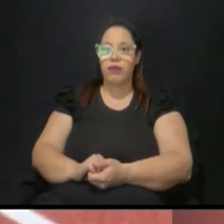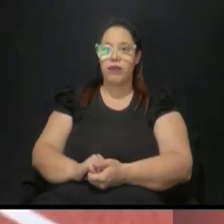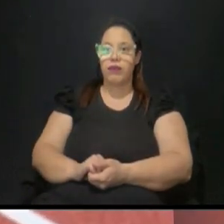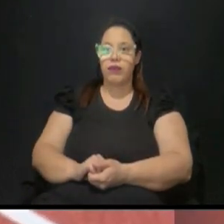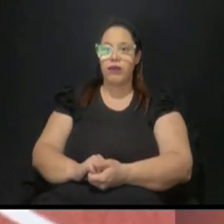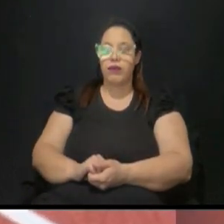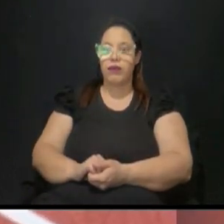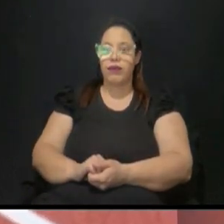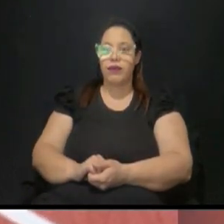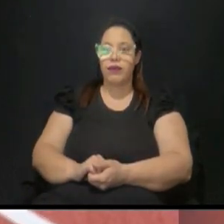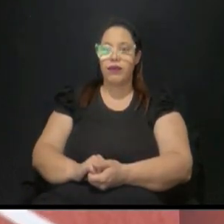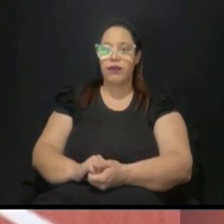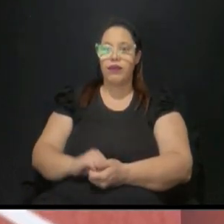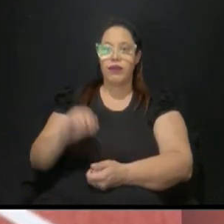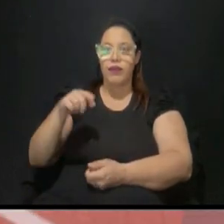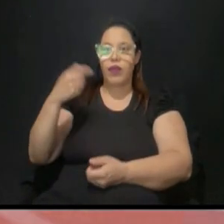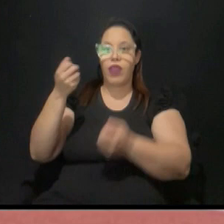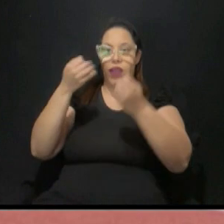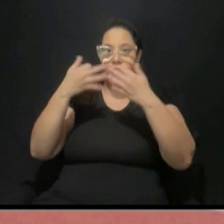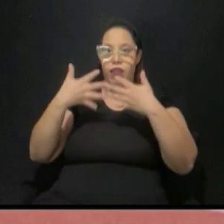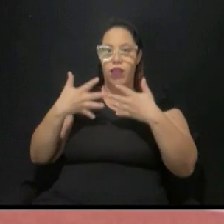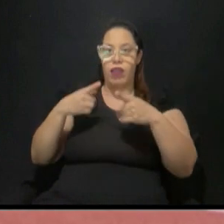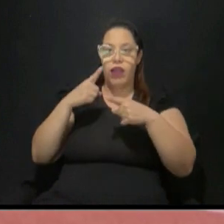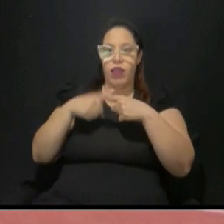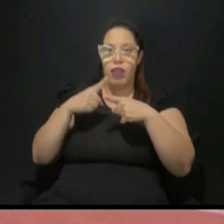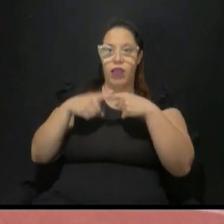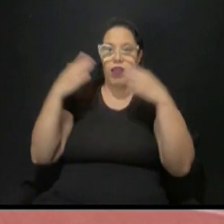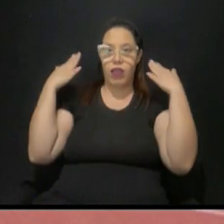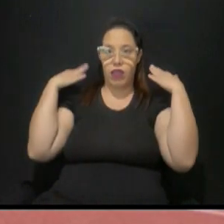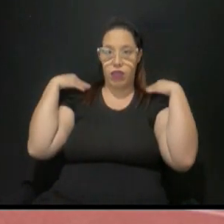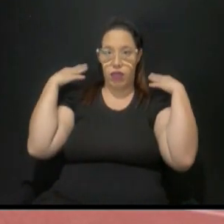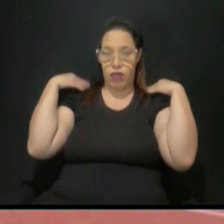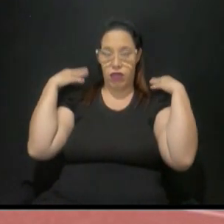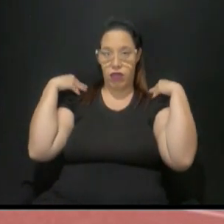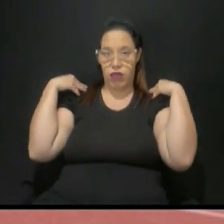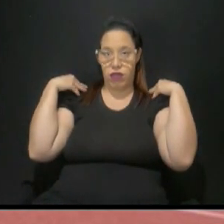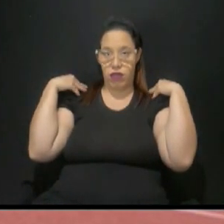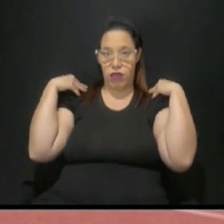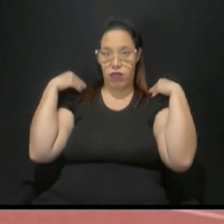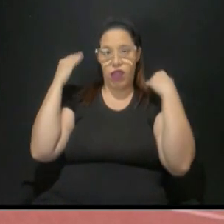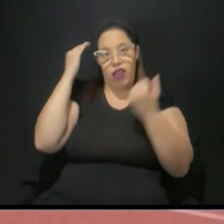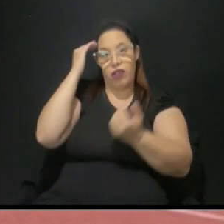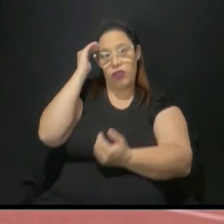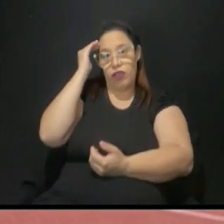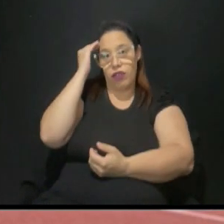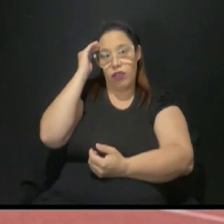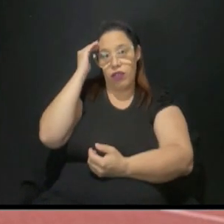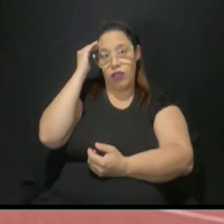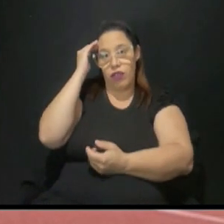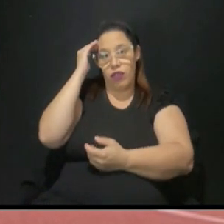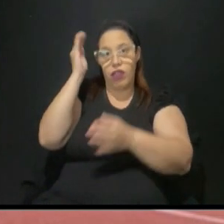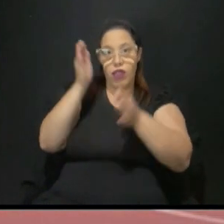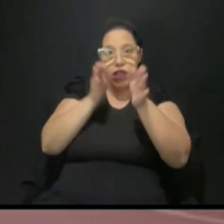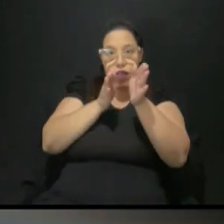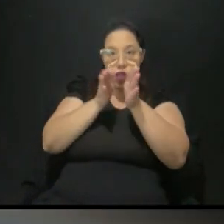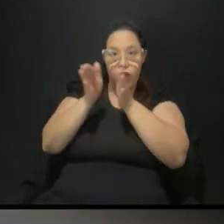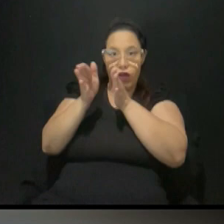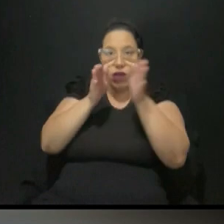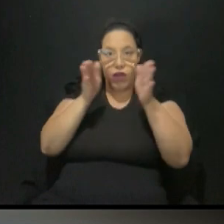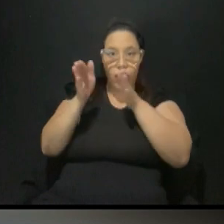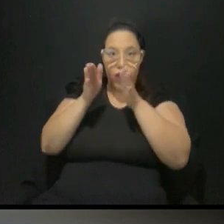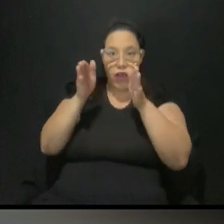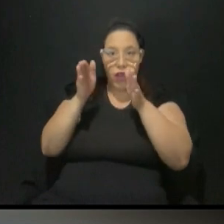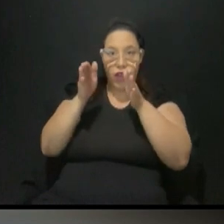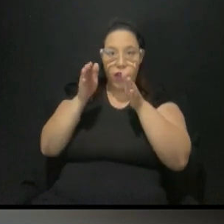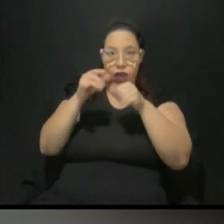Depois você me explica por que ele põe a mão assim atrás nela, porque a gente não entende. Ele está direcionando ela no bloco para ela fazer uma saída